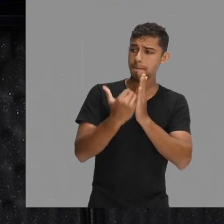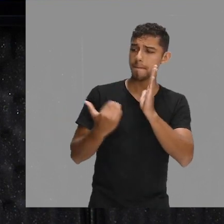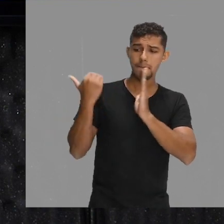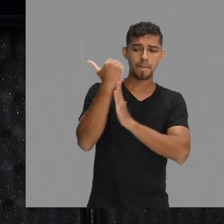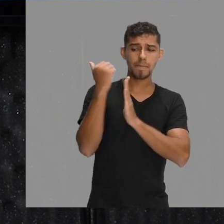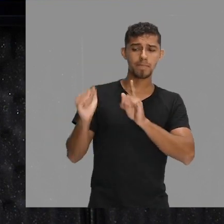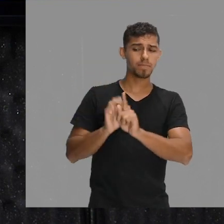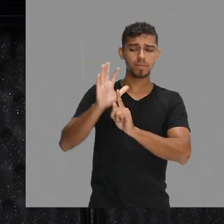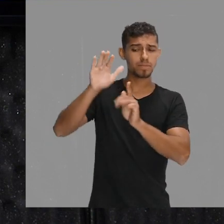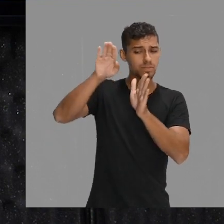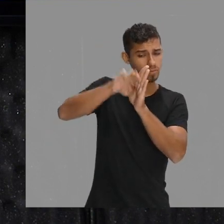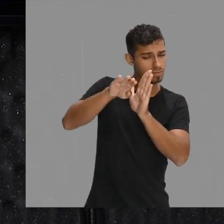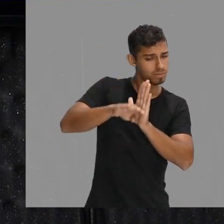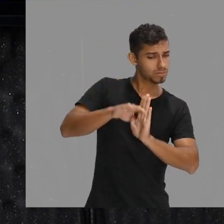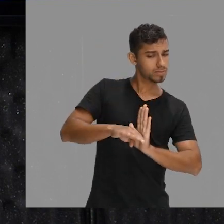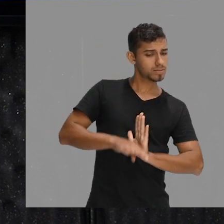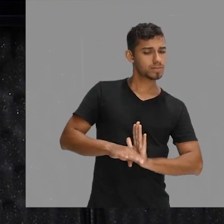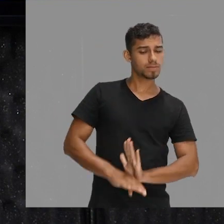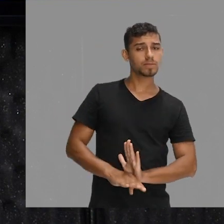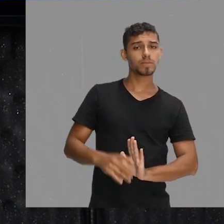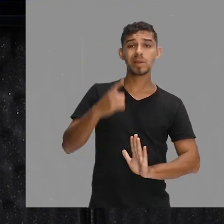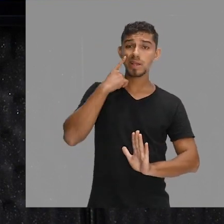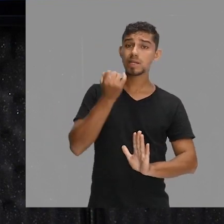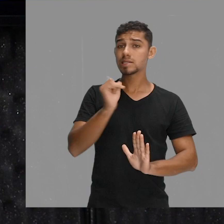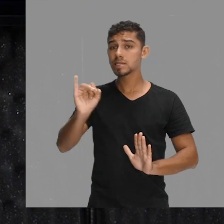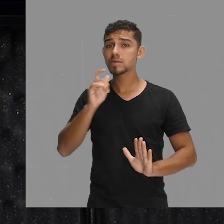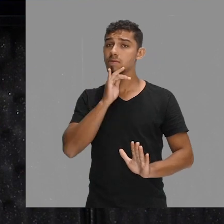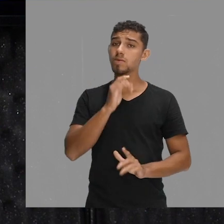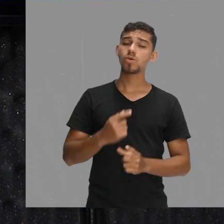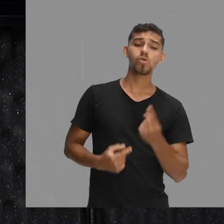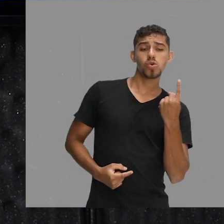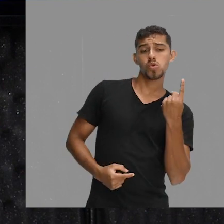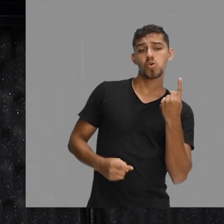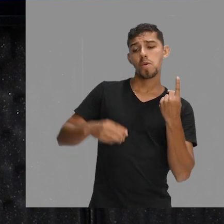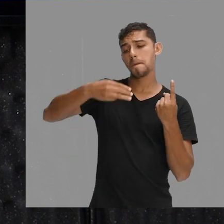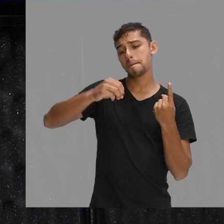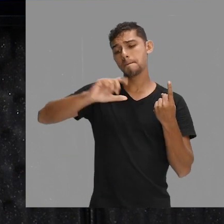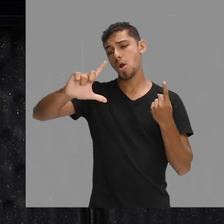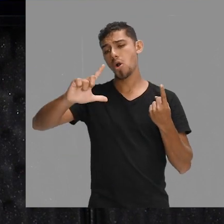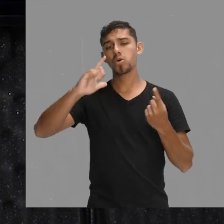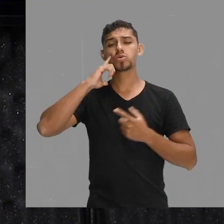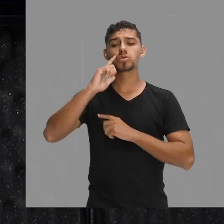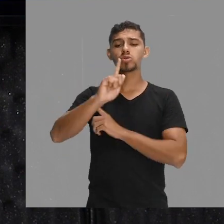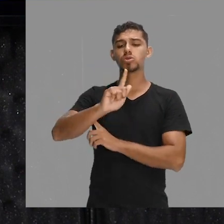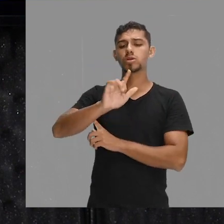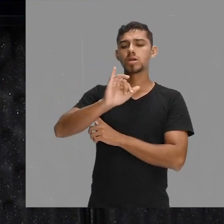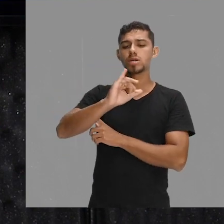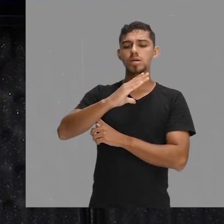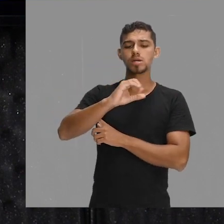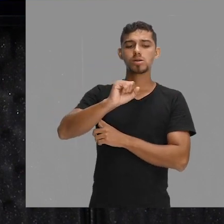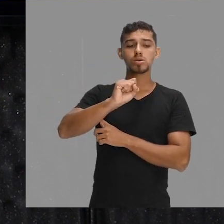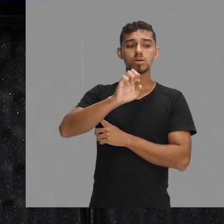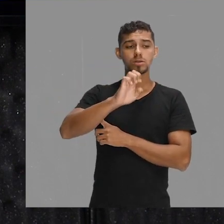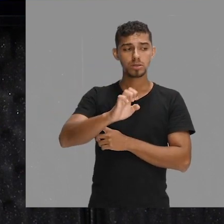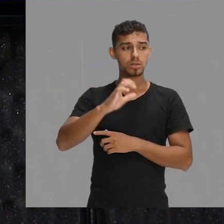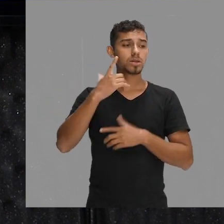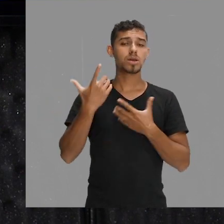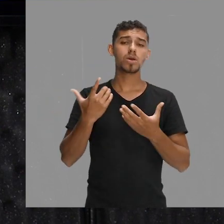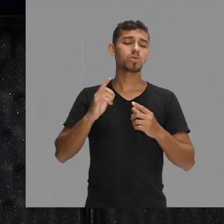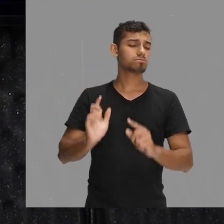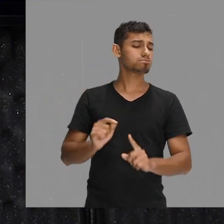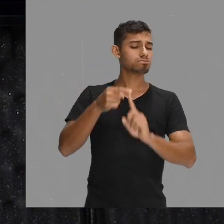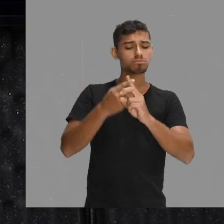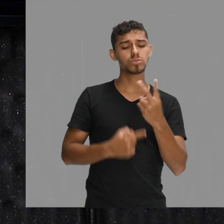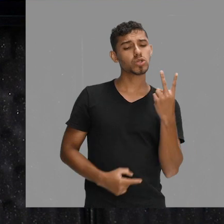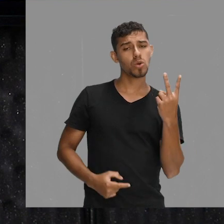diminuiu, certo? Aí, olha só, em vez de 1 mol de glicose, né, vamos fazer a adição de 2